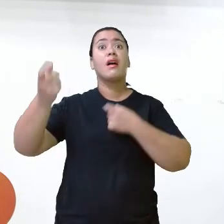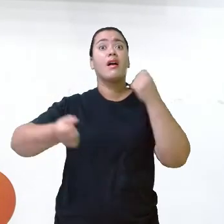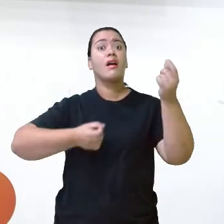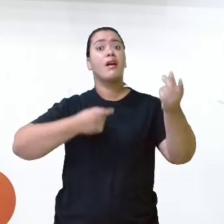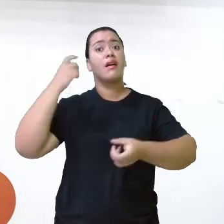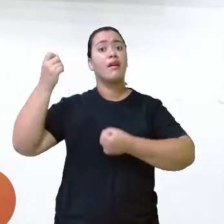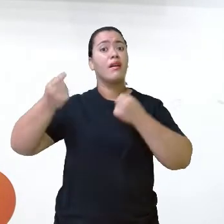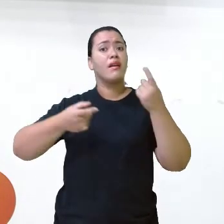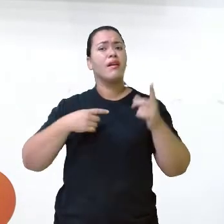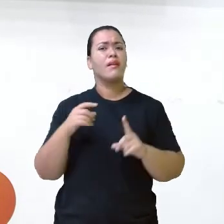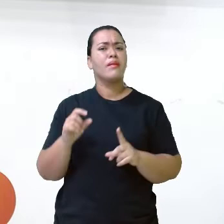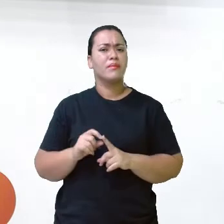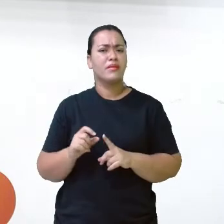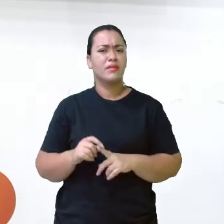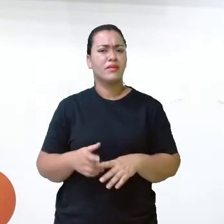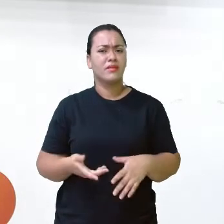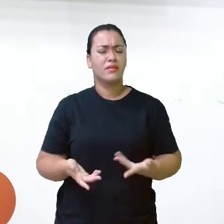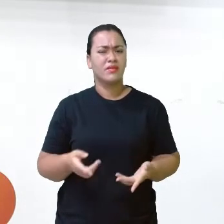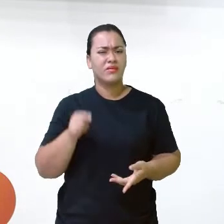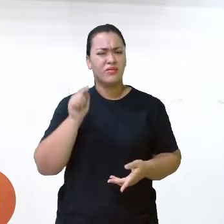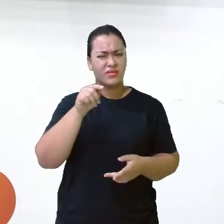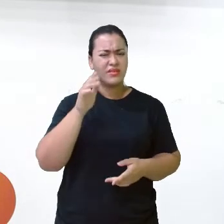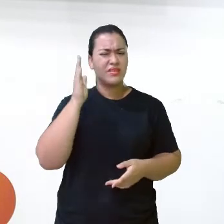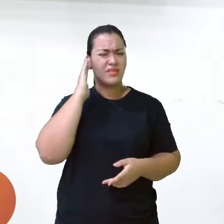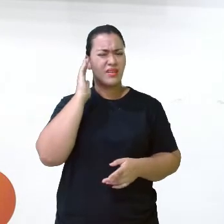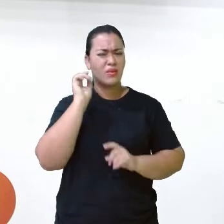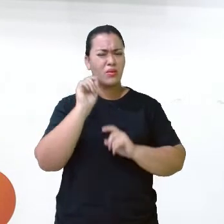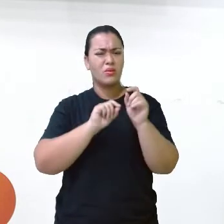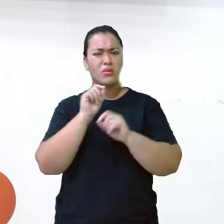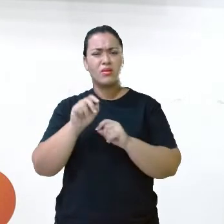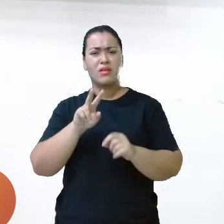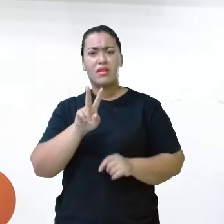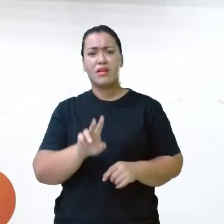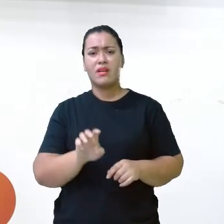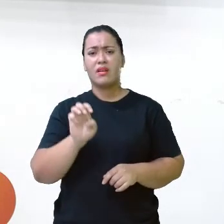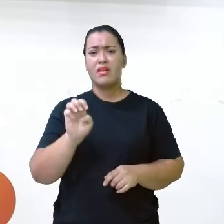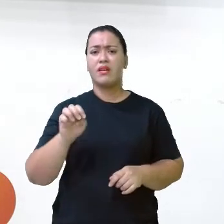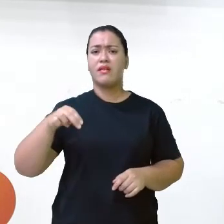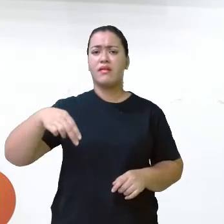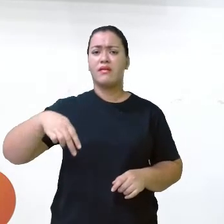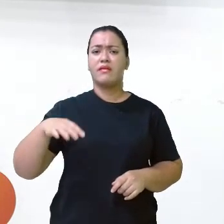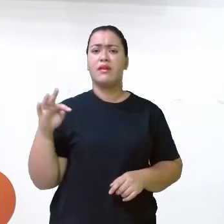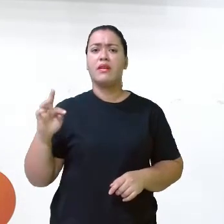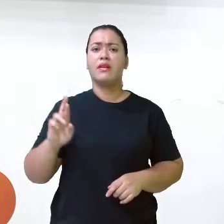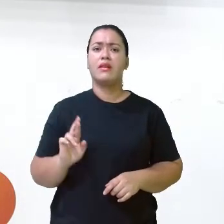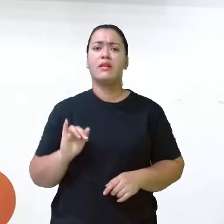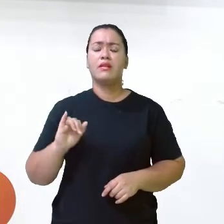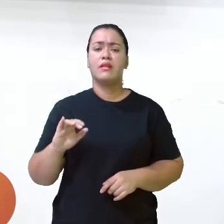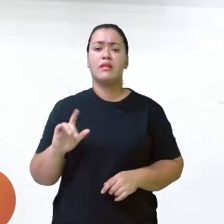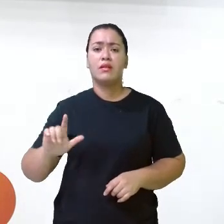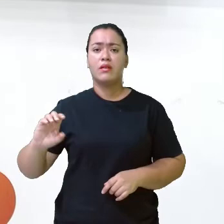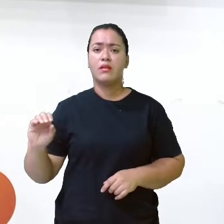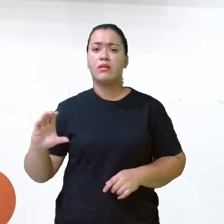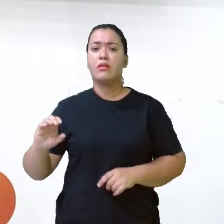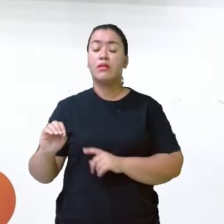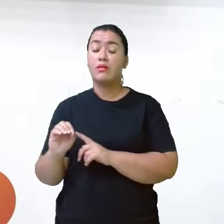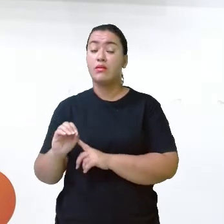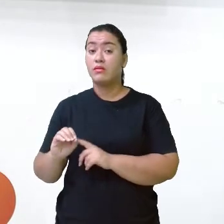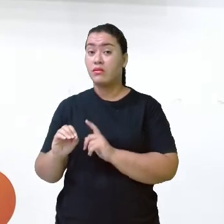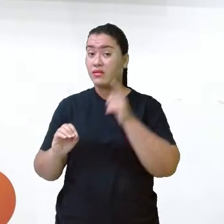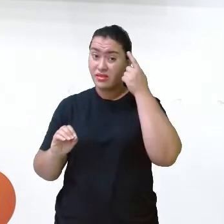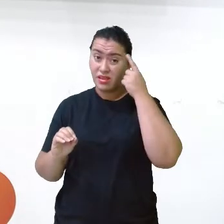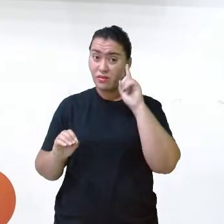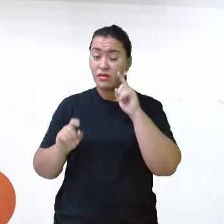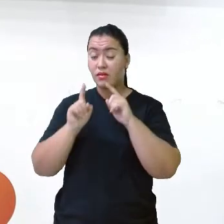fico imaginando, será que vocês sabem o que é ventríloco? Se não sabem, vocês vão procurar